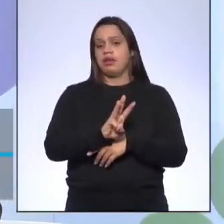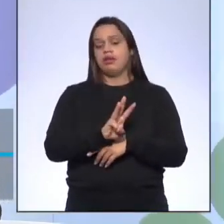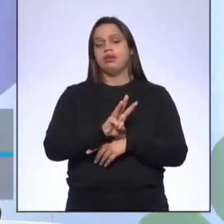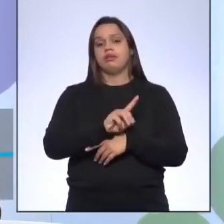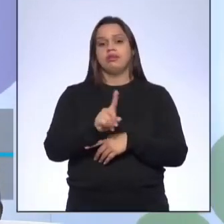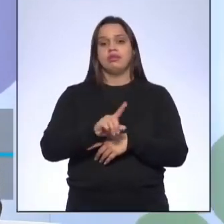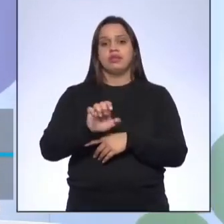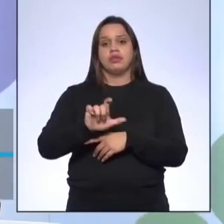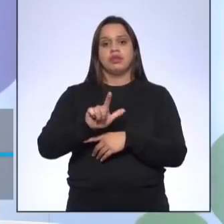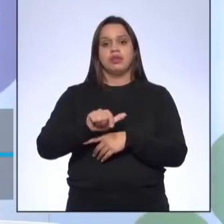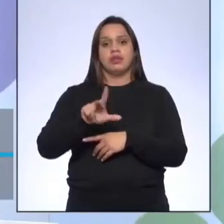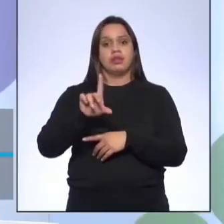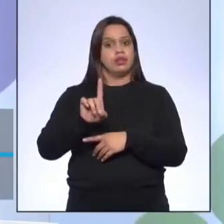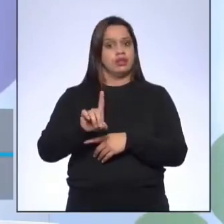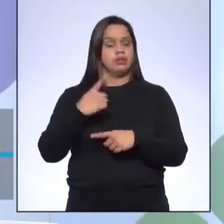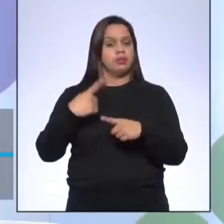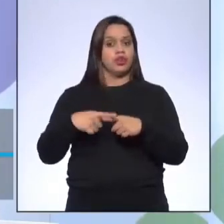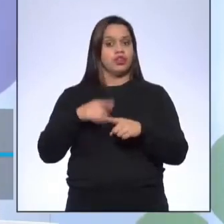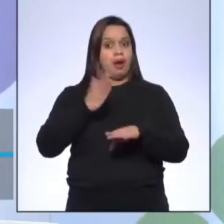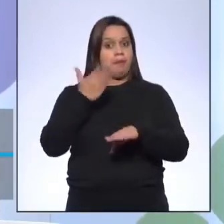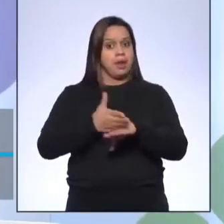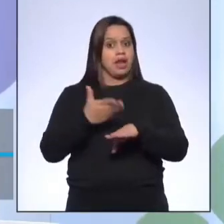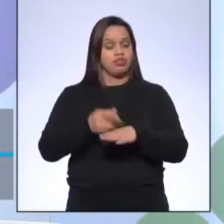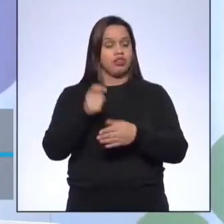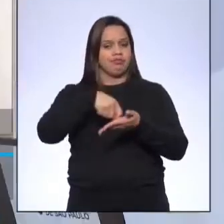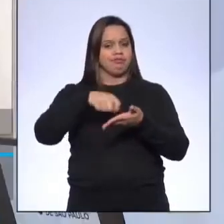palavra ou duas, para você já praticar a sua escrita.